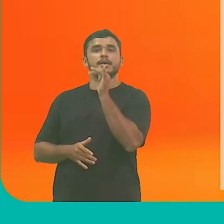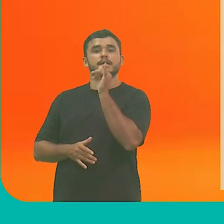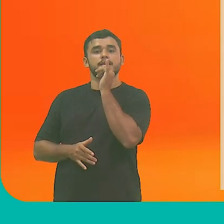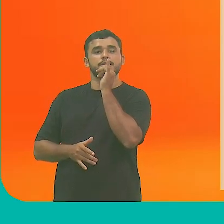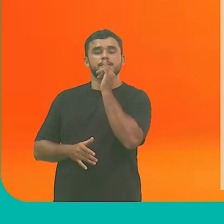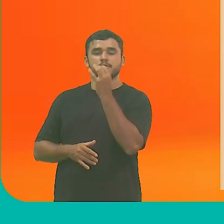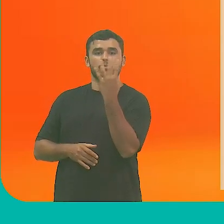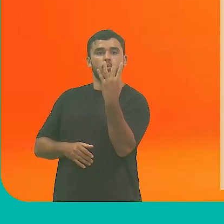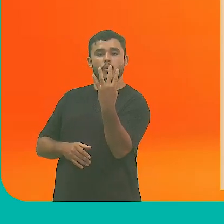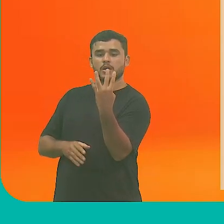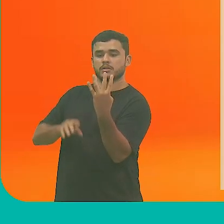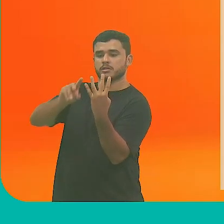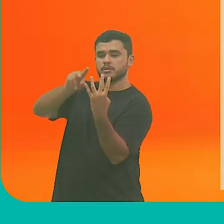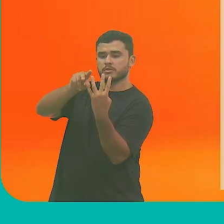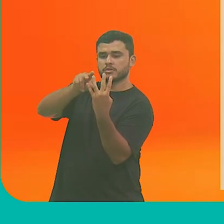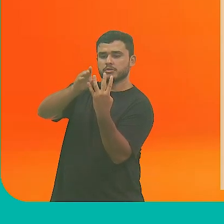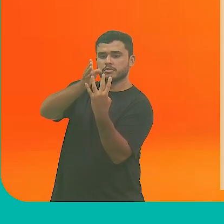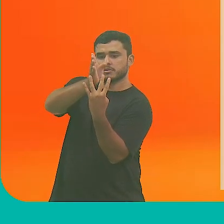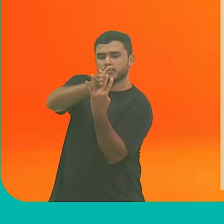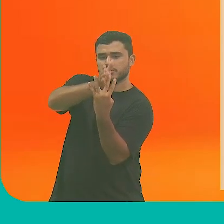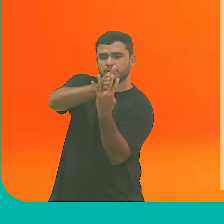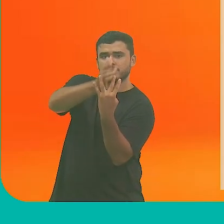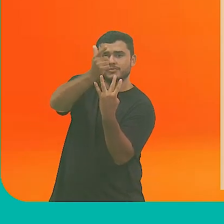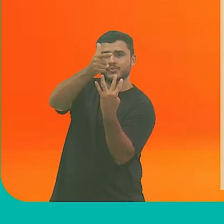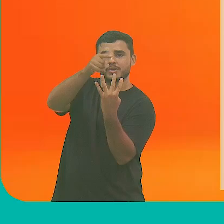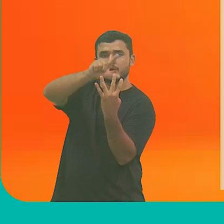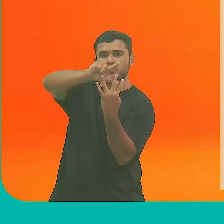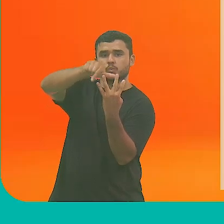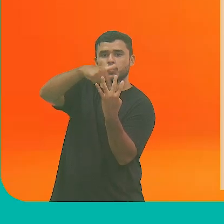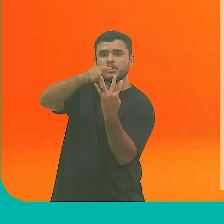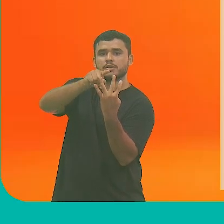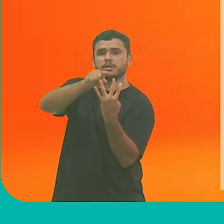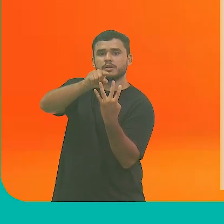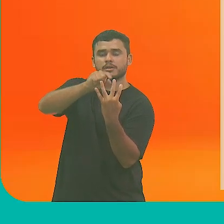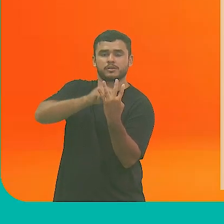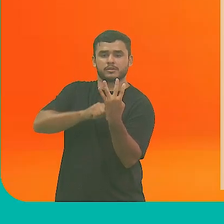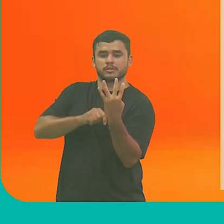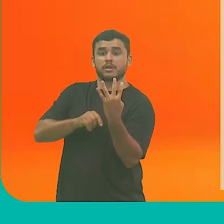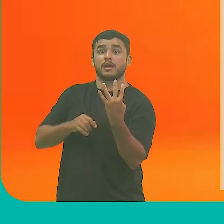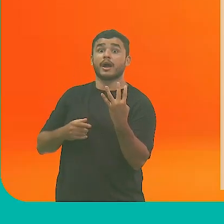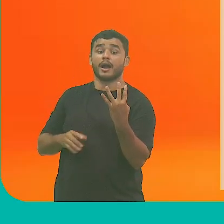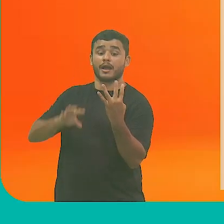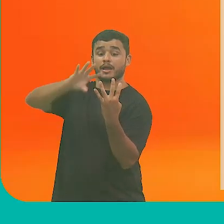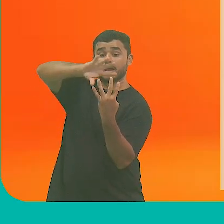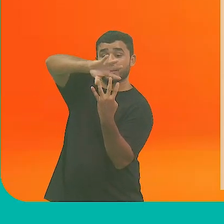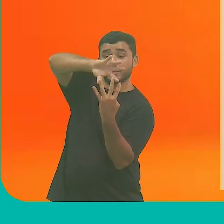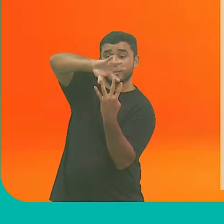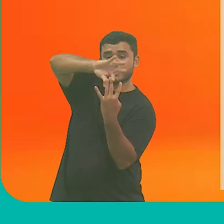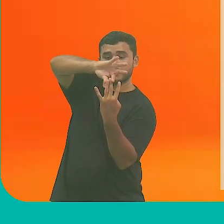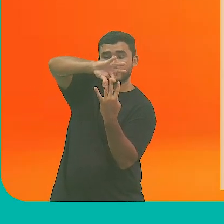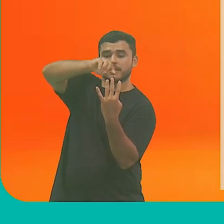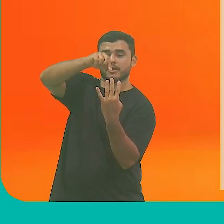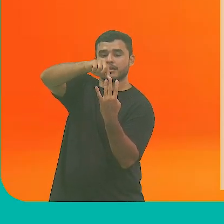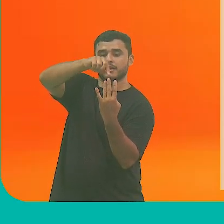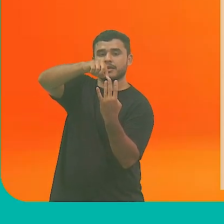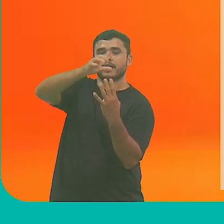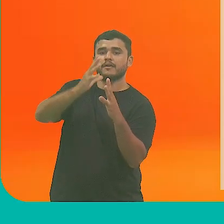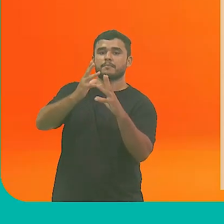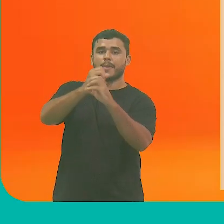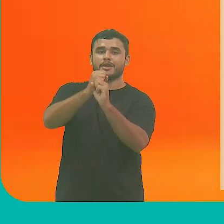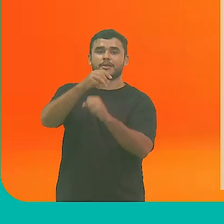termos centrais, e a mediana vai ser dada pela média aritmética dos termos